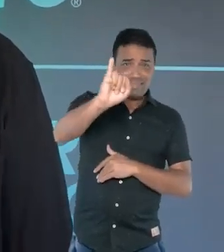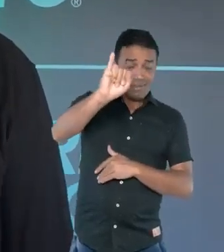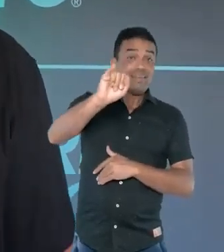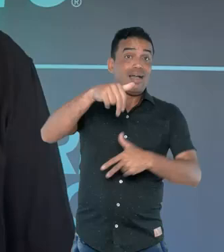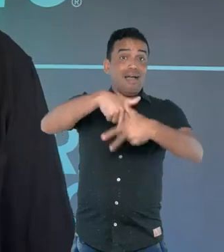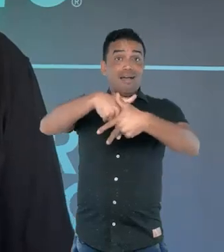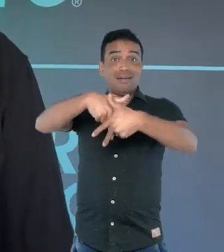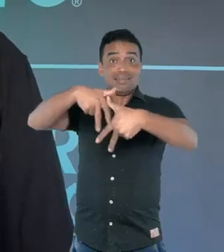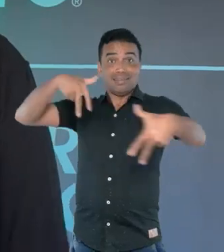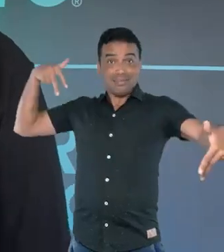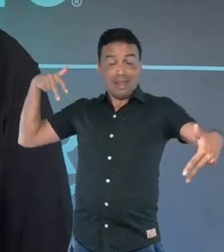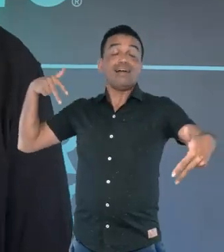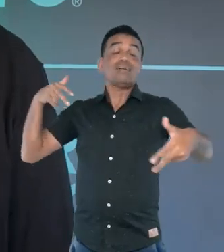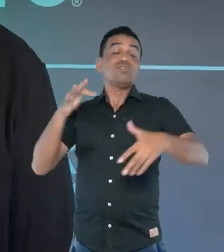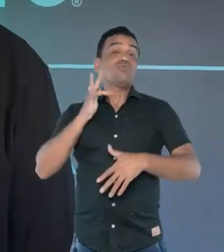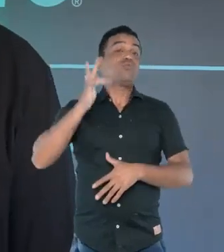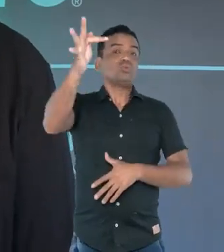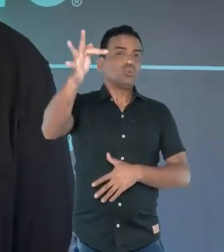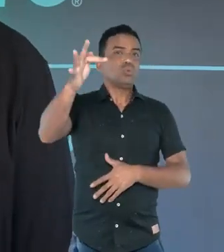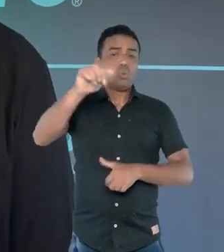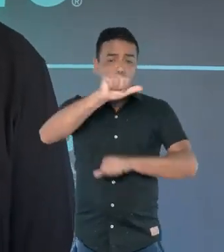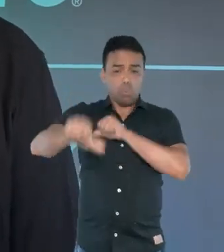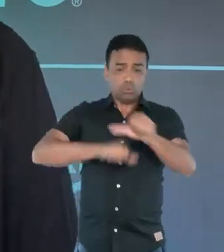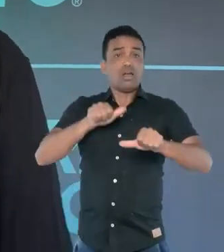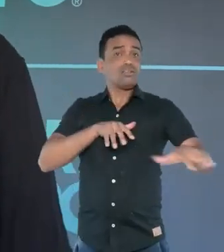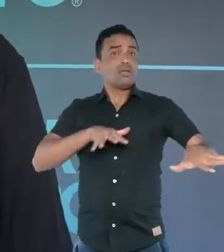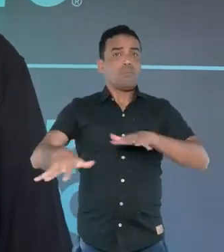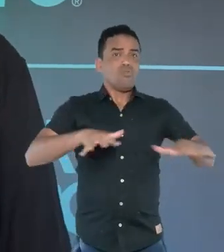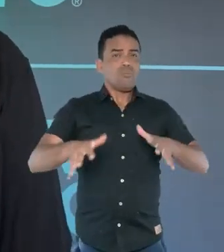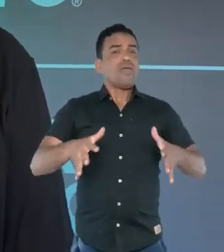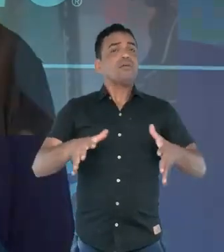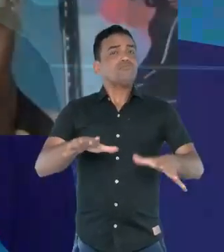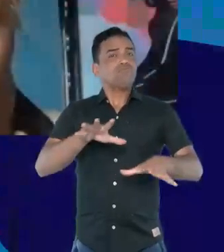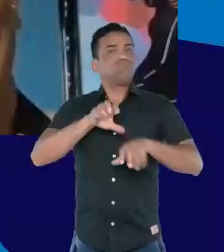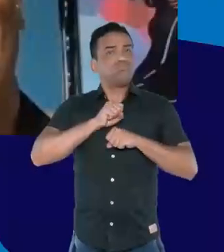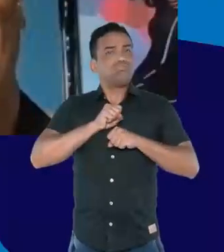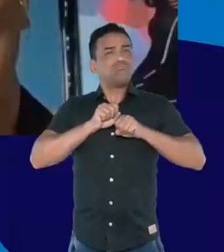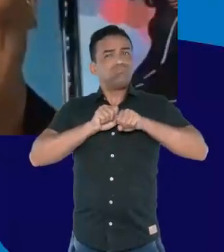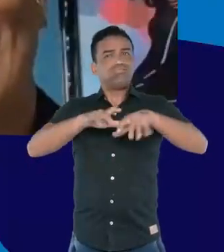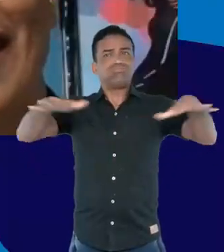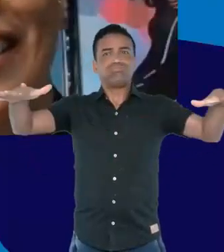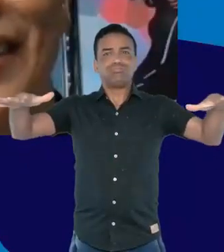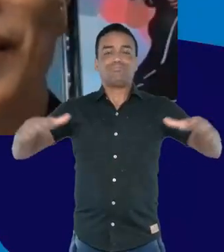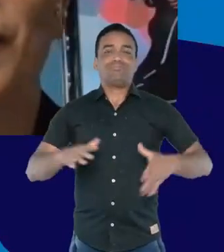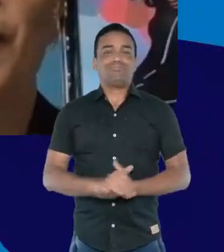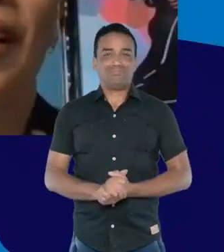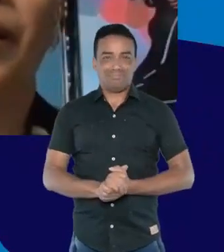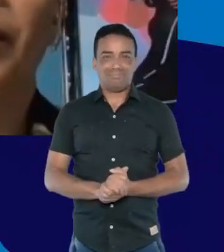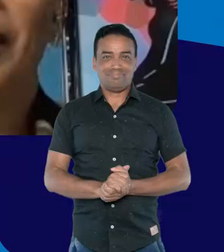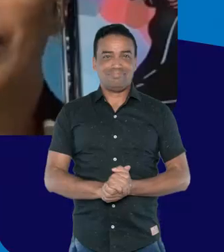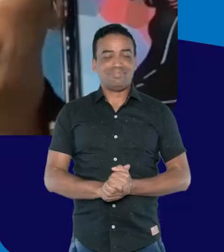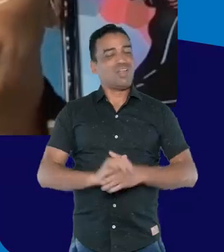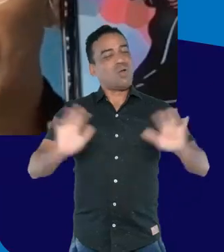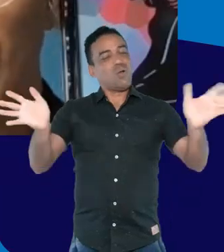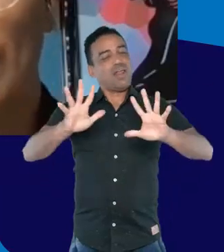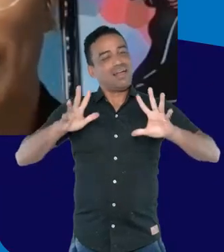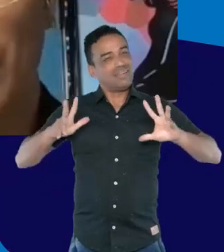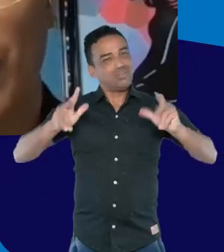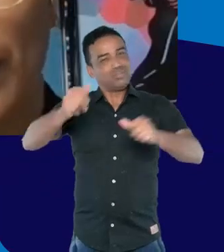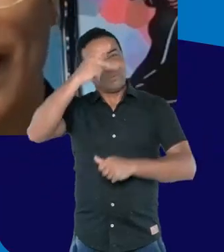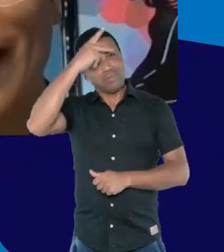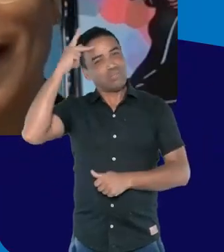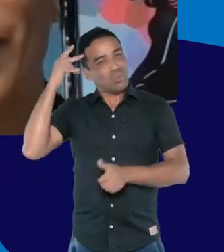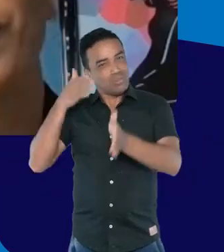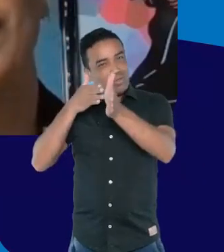Futuro, Qual a Mudança que seu movimento alcança. Seja bem-vinda, Grazi! Olá, então, olá a todas as pessoas que